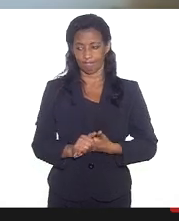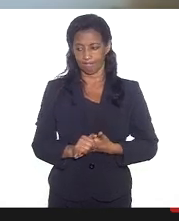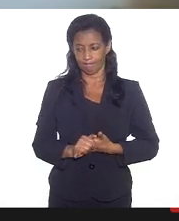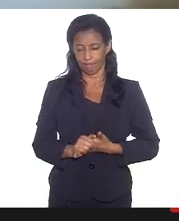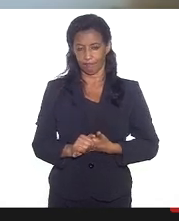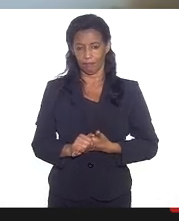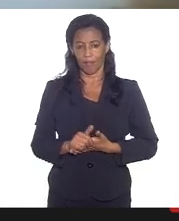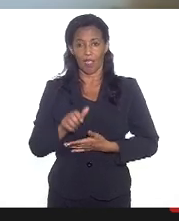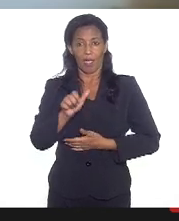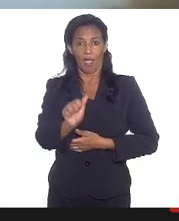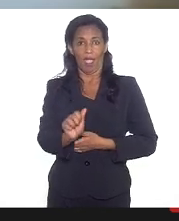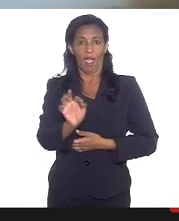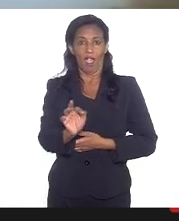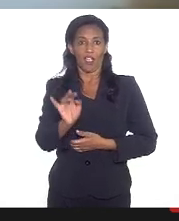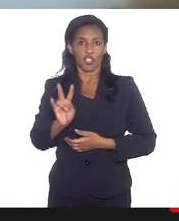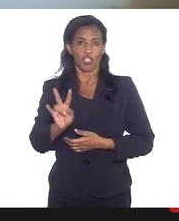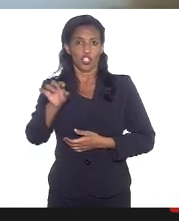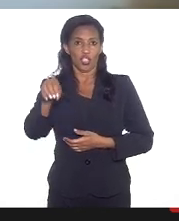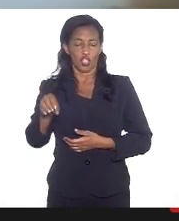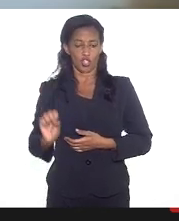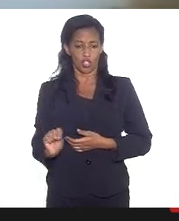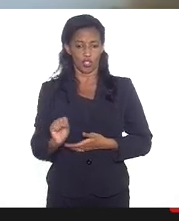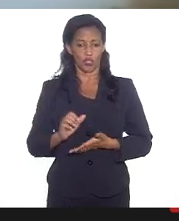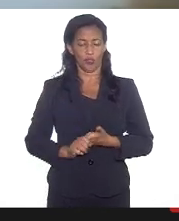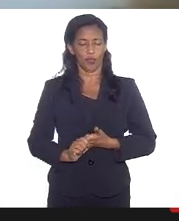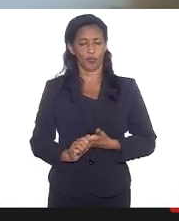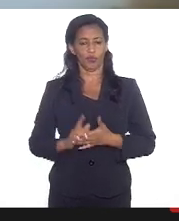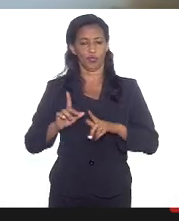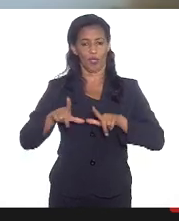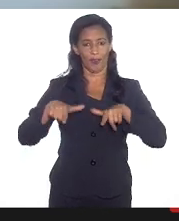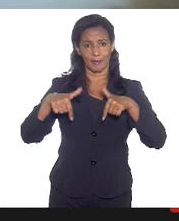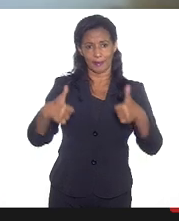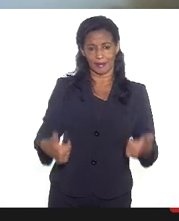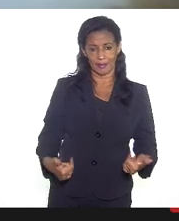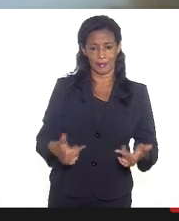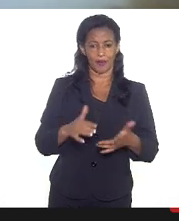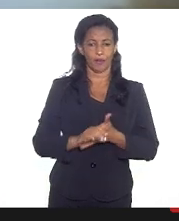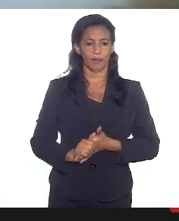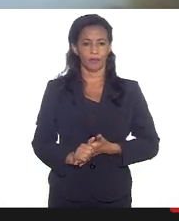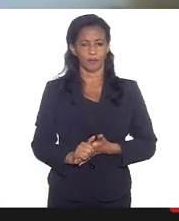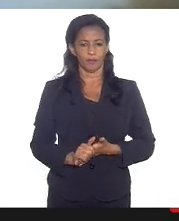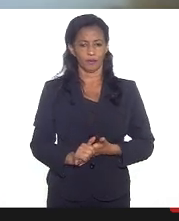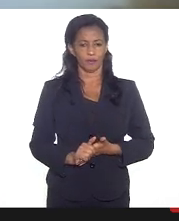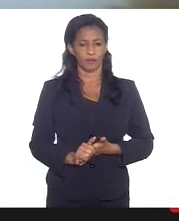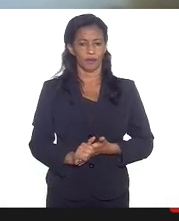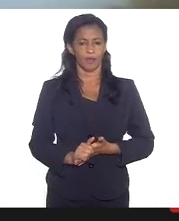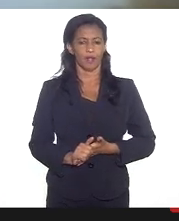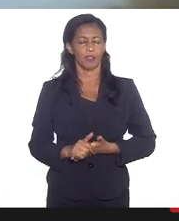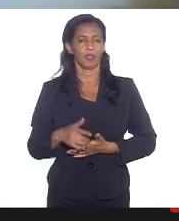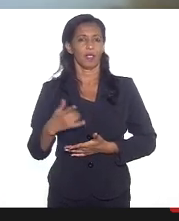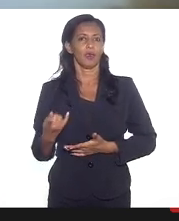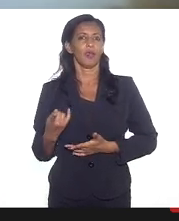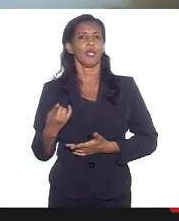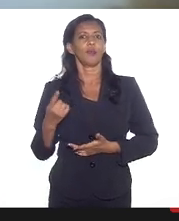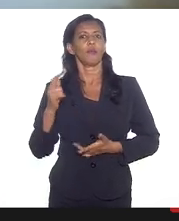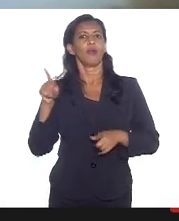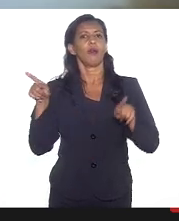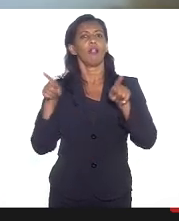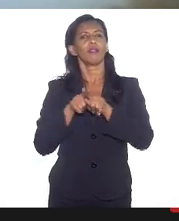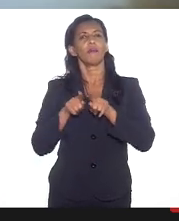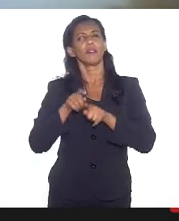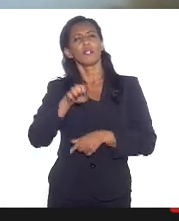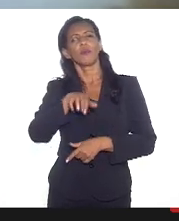dos ativos que poderiam vir em dação é que precisariam também ser muito